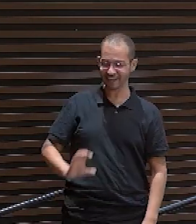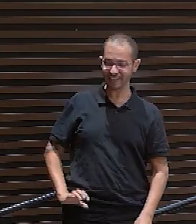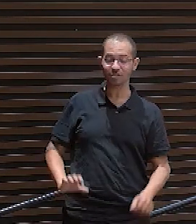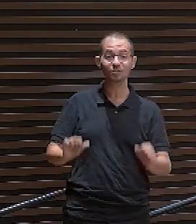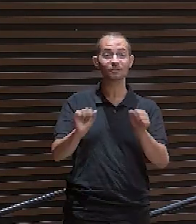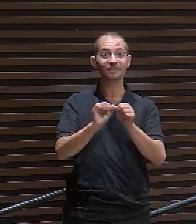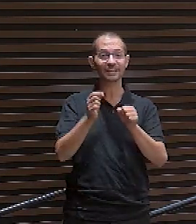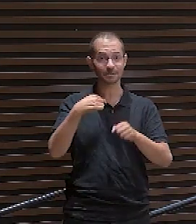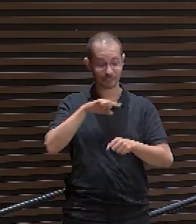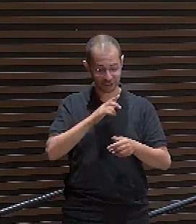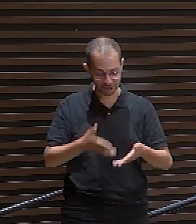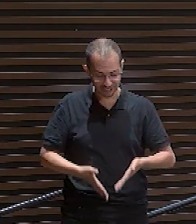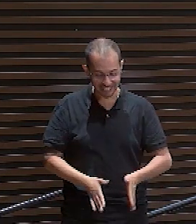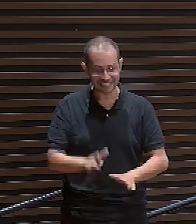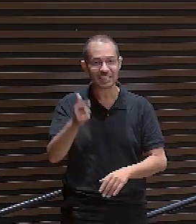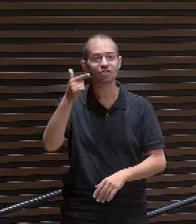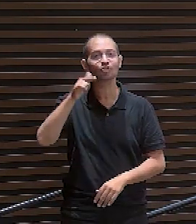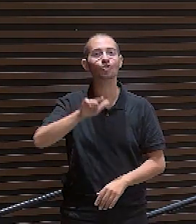gente nascer de novo?